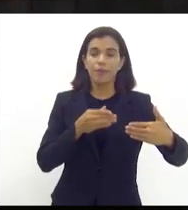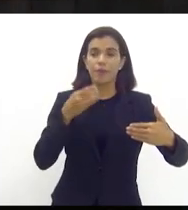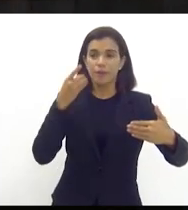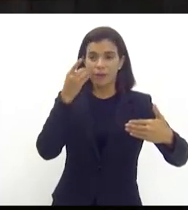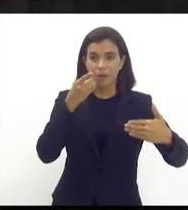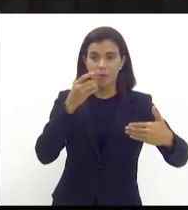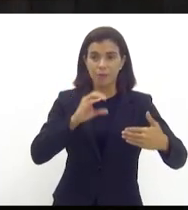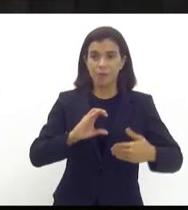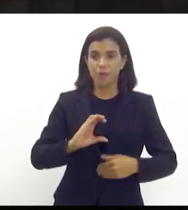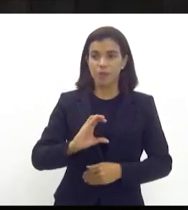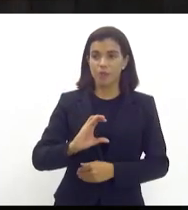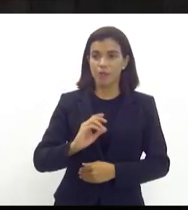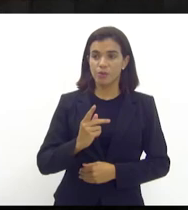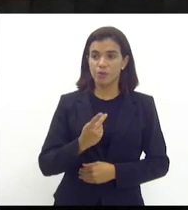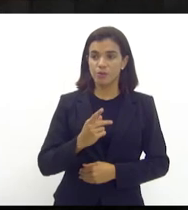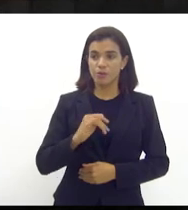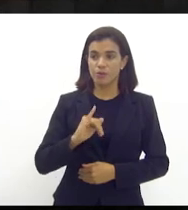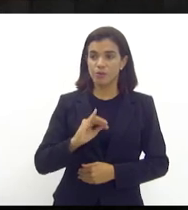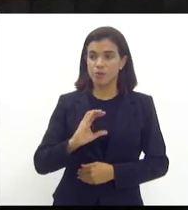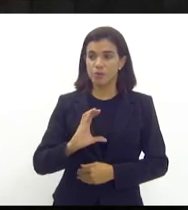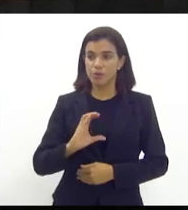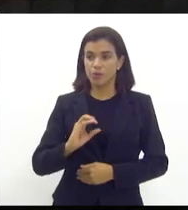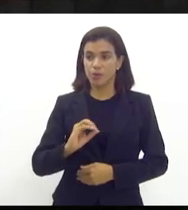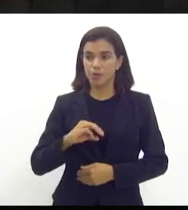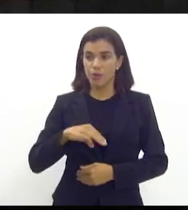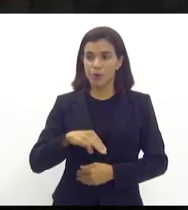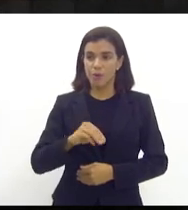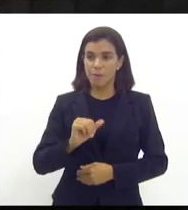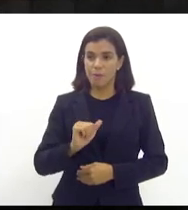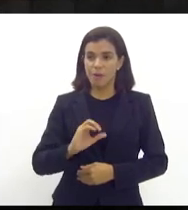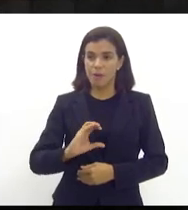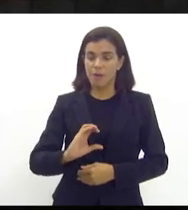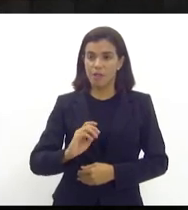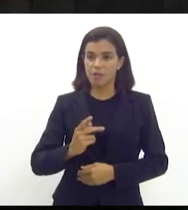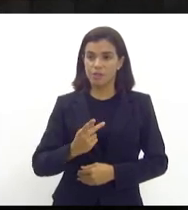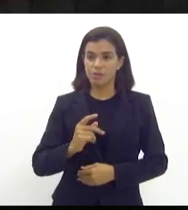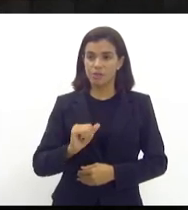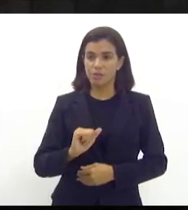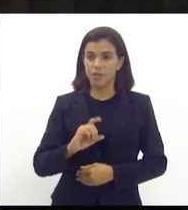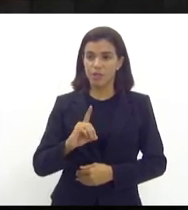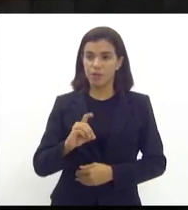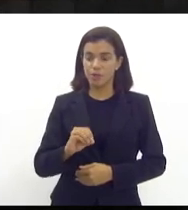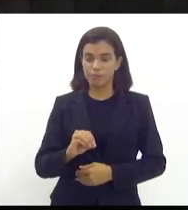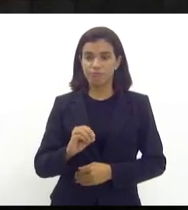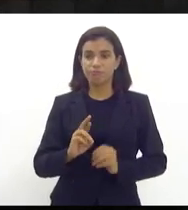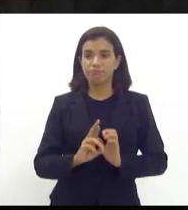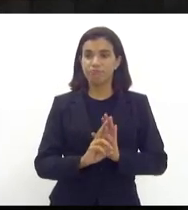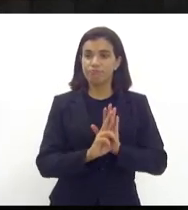Machado, digno representante.